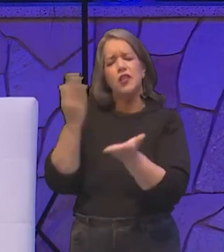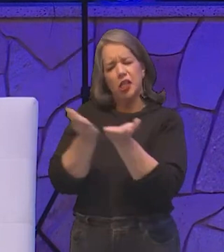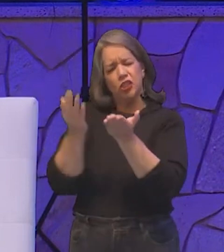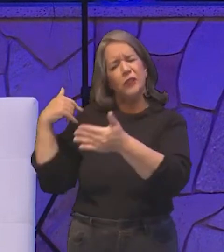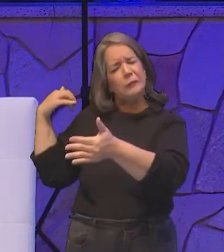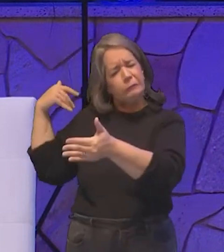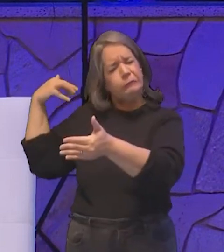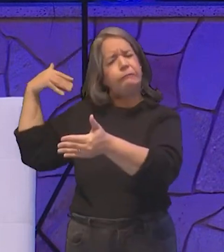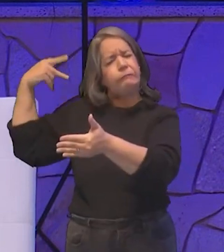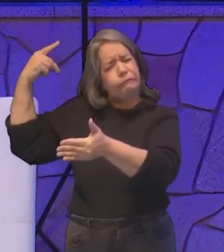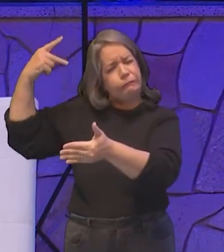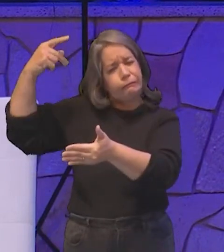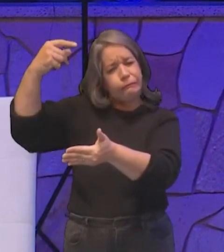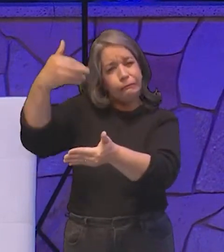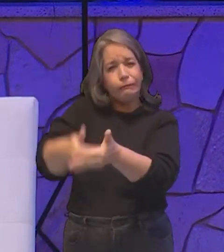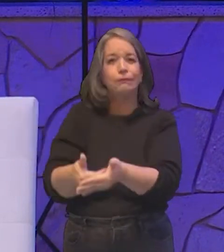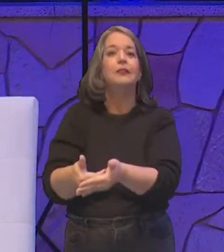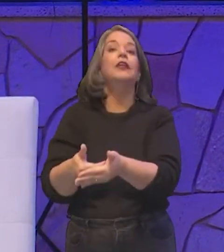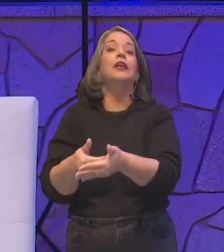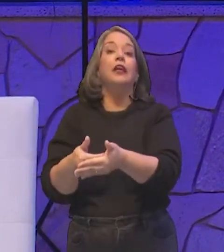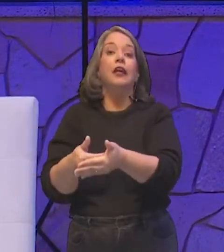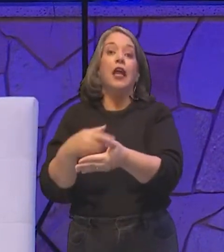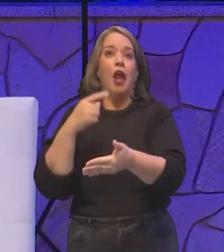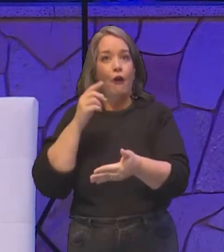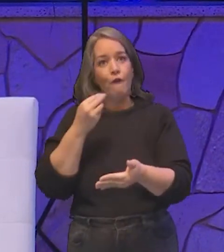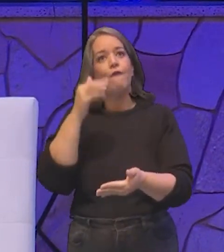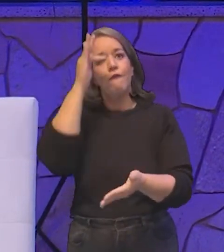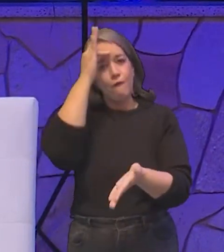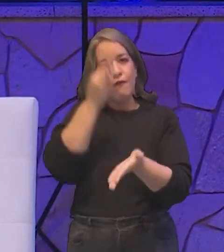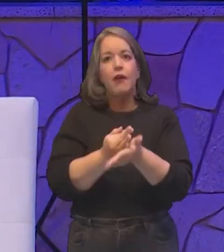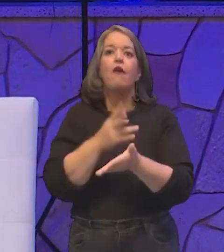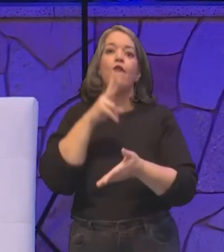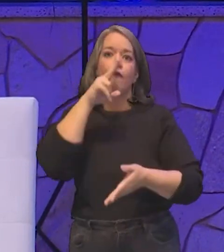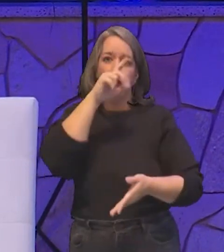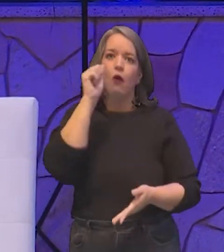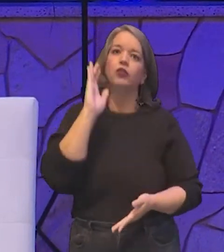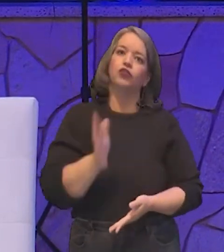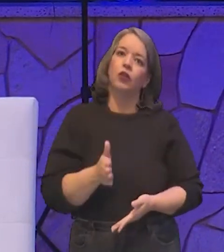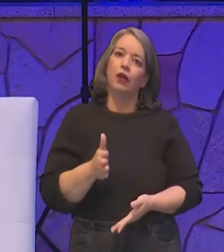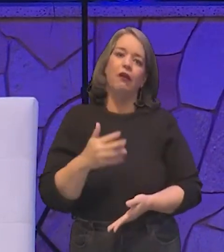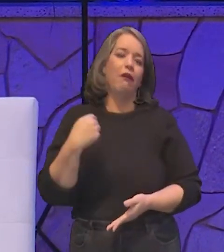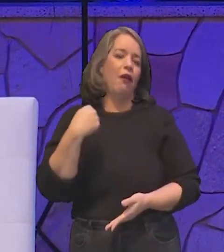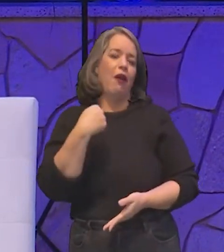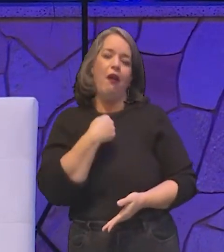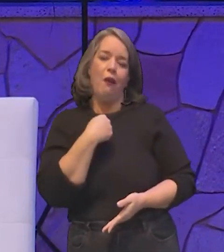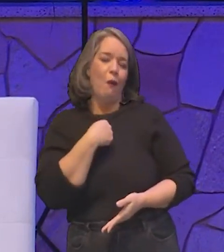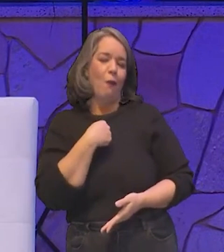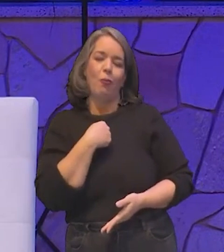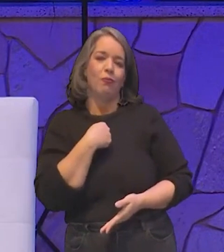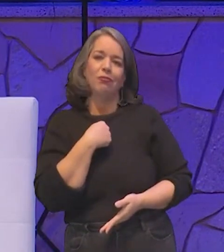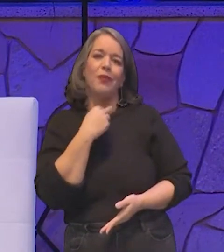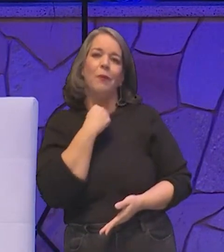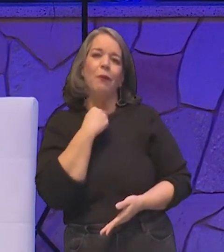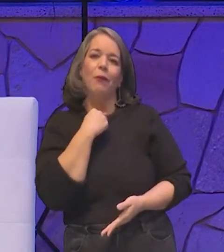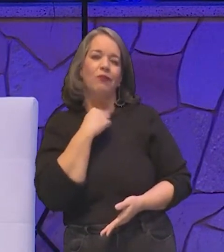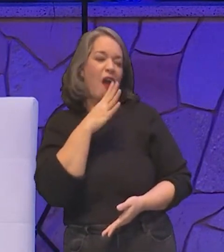cristã, nós devemos amar, acolher, suportar,